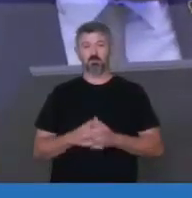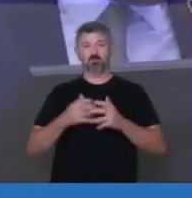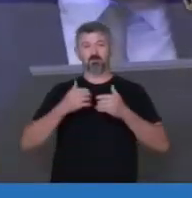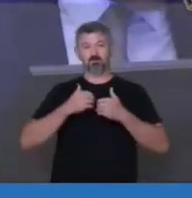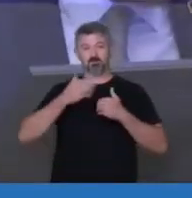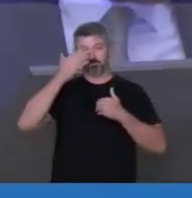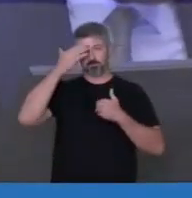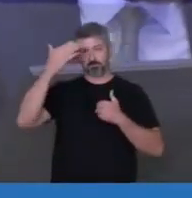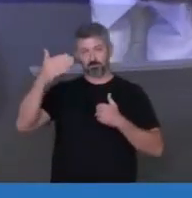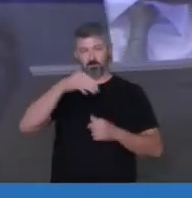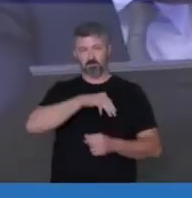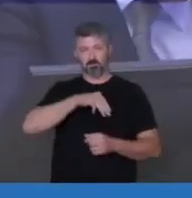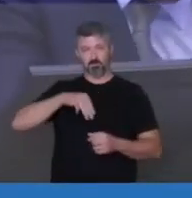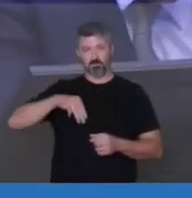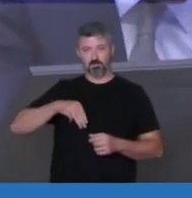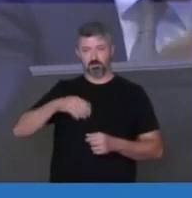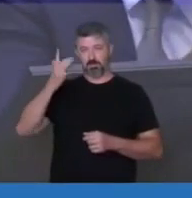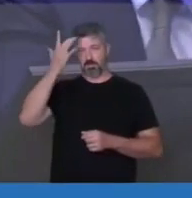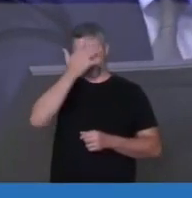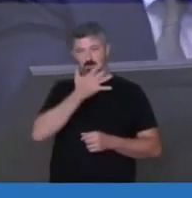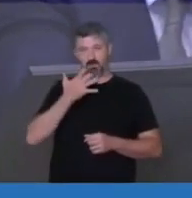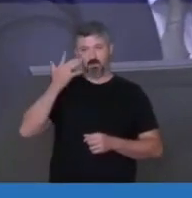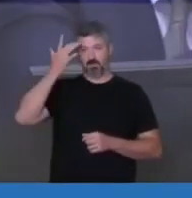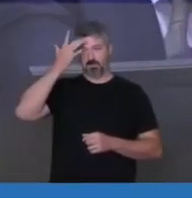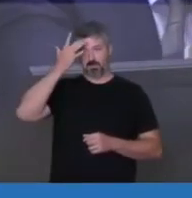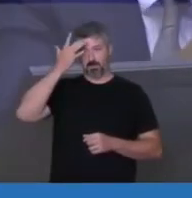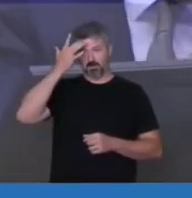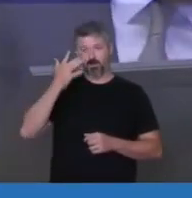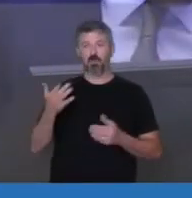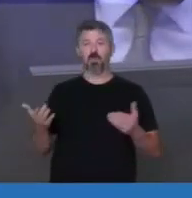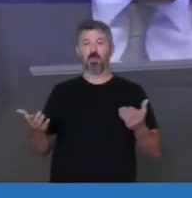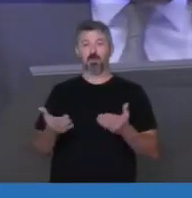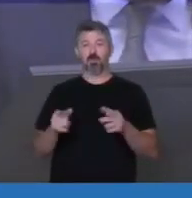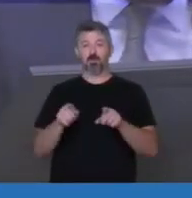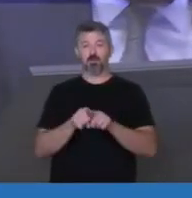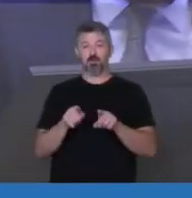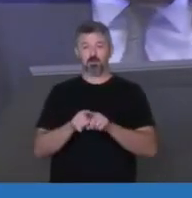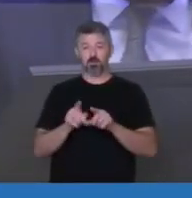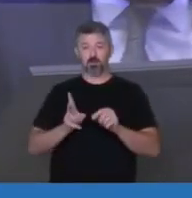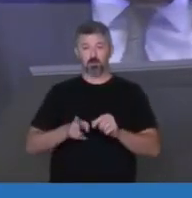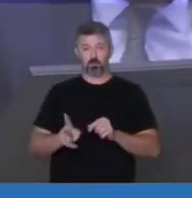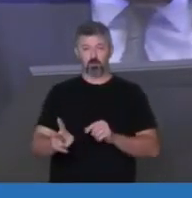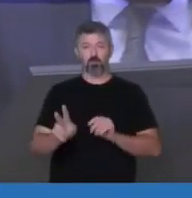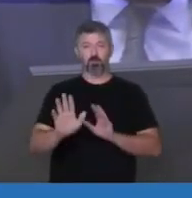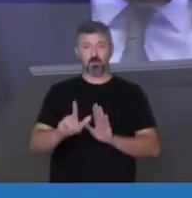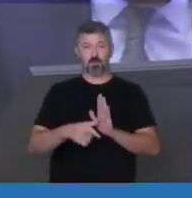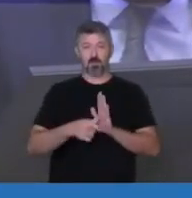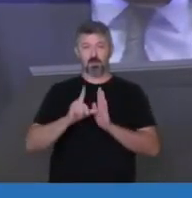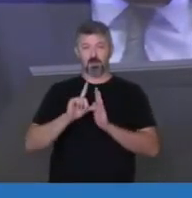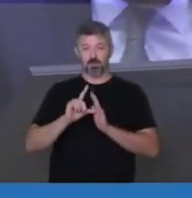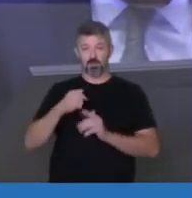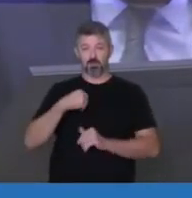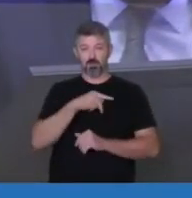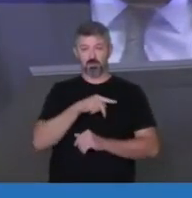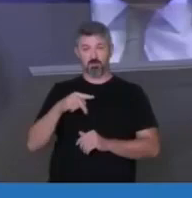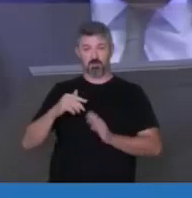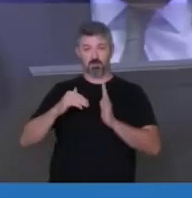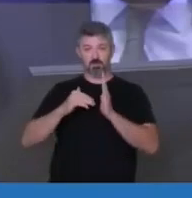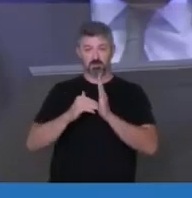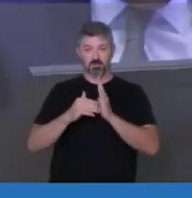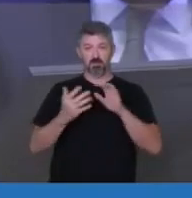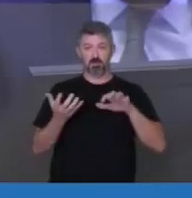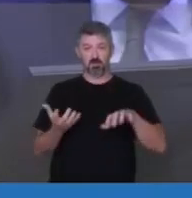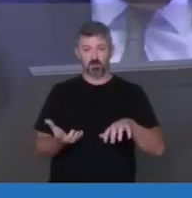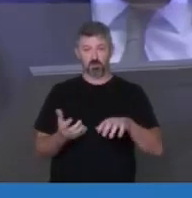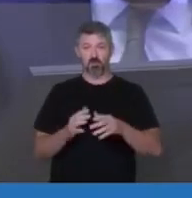pouquinho mais alta e aí a expectativa é que venhamos a ter um dos ivas né uma alíquota geral aí uma das mais altas